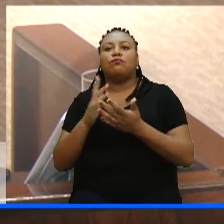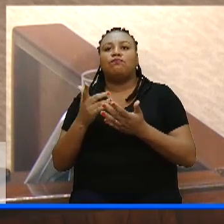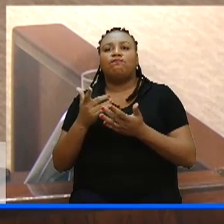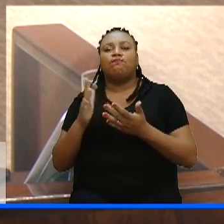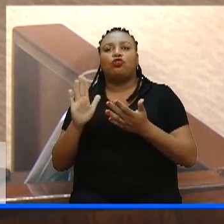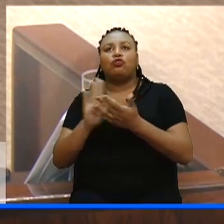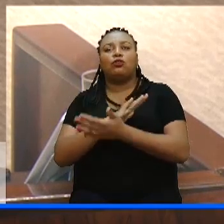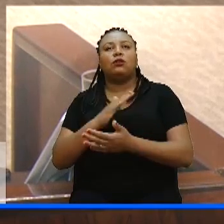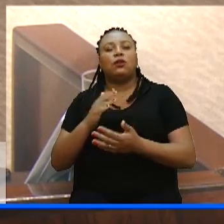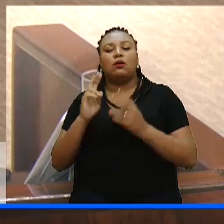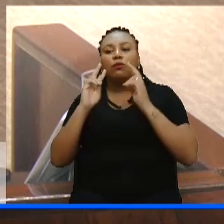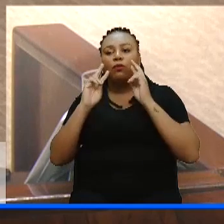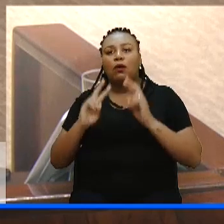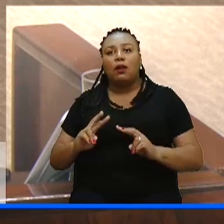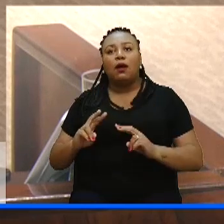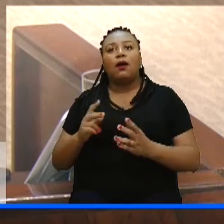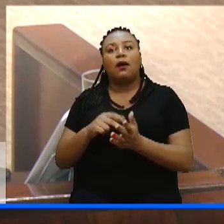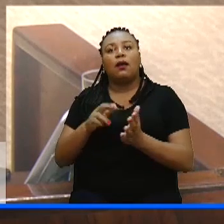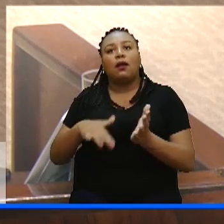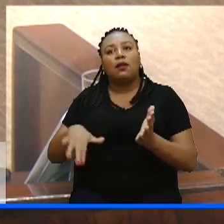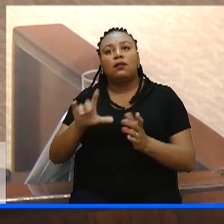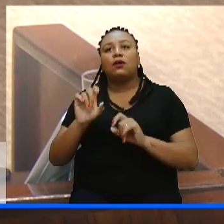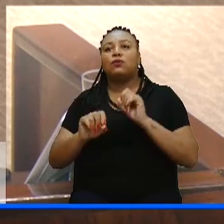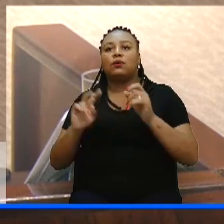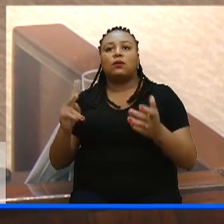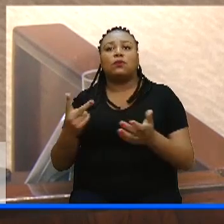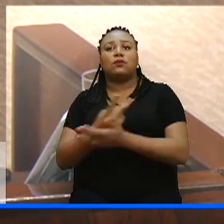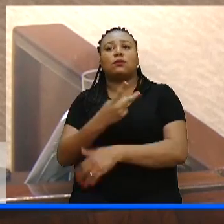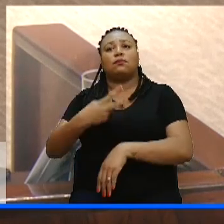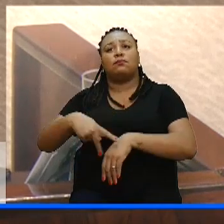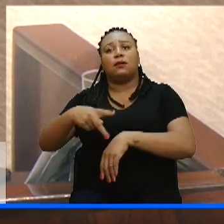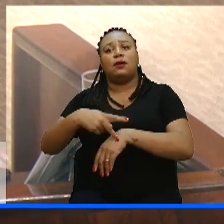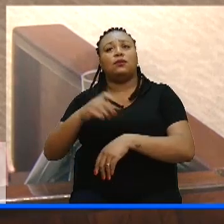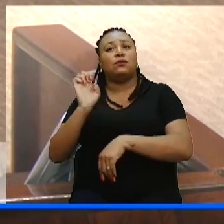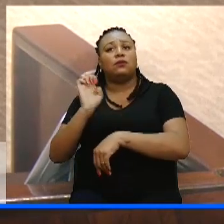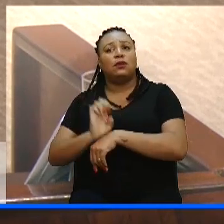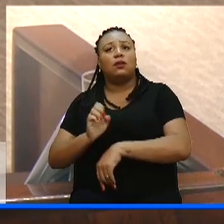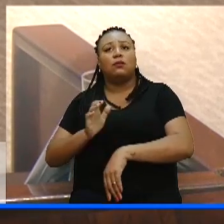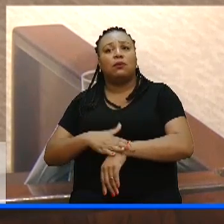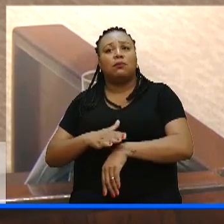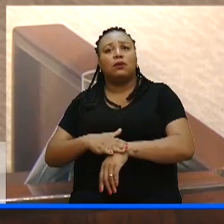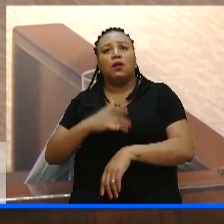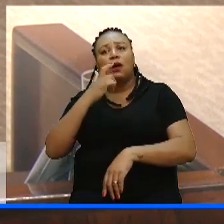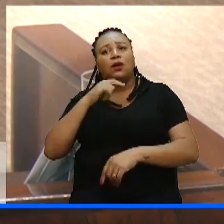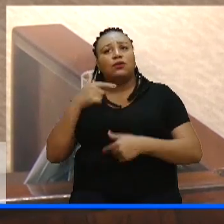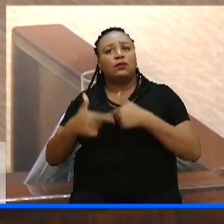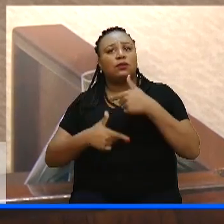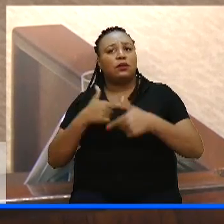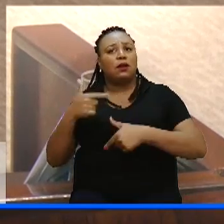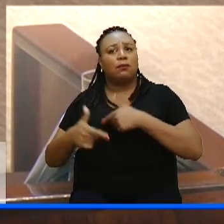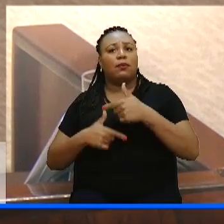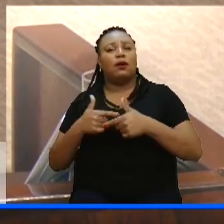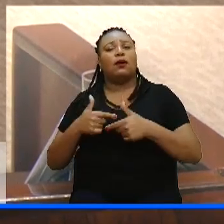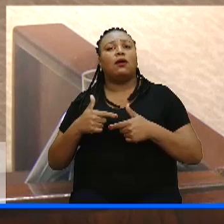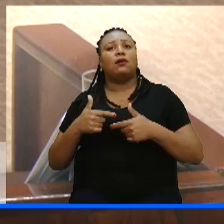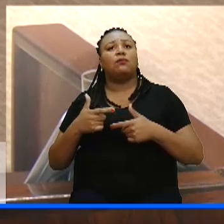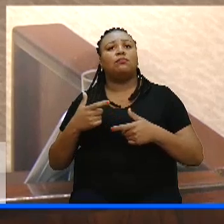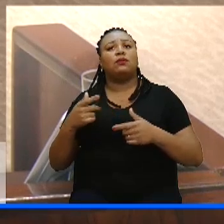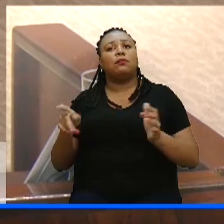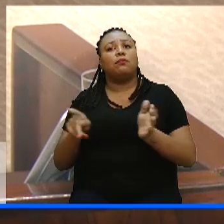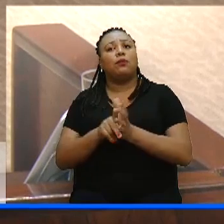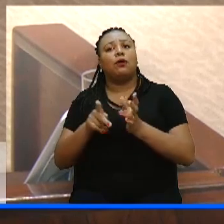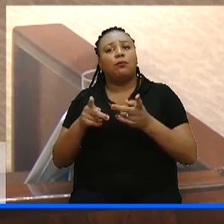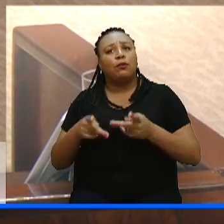de olhar em para a realidade do que está acontecendo no país no estado neste momento acho que essa tarefa é uma tarefa que tem que ser do